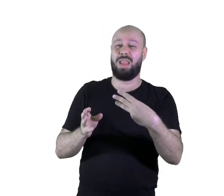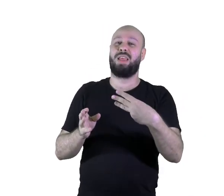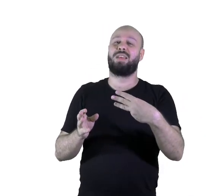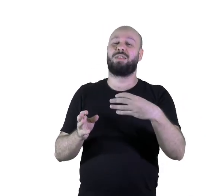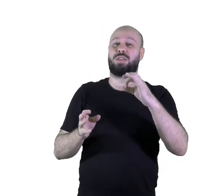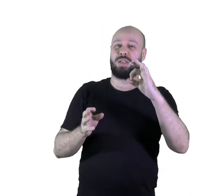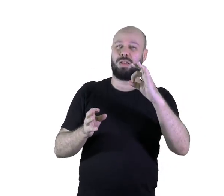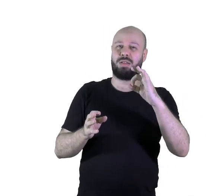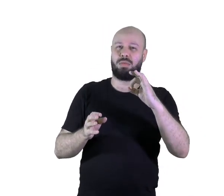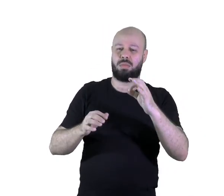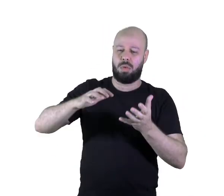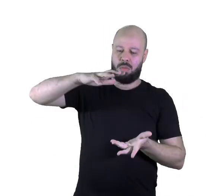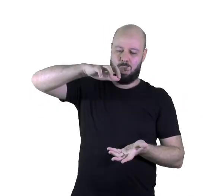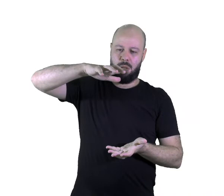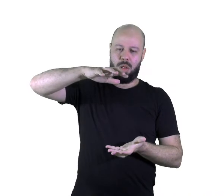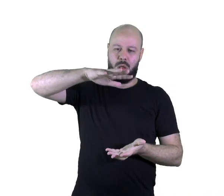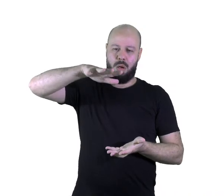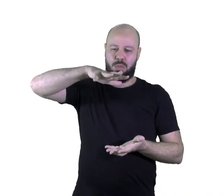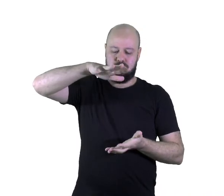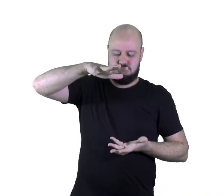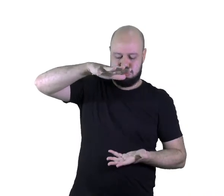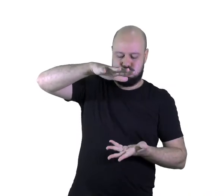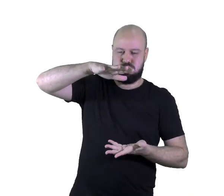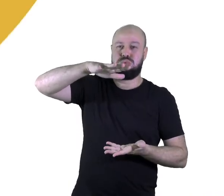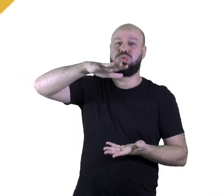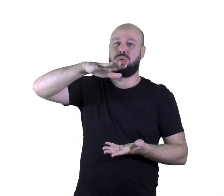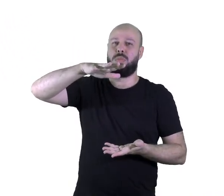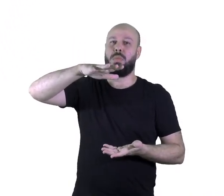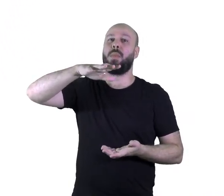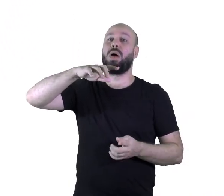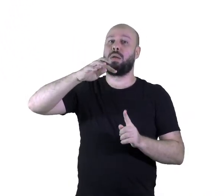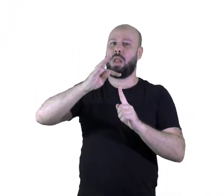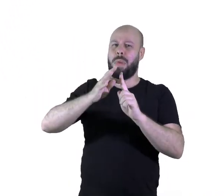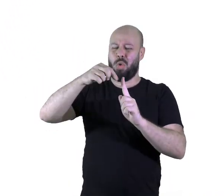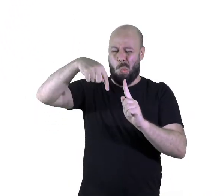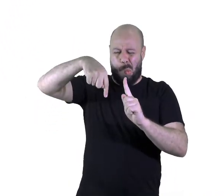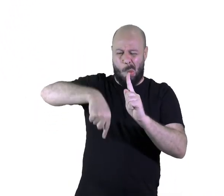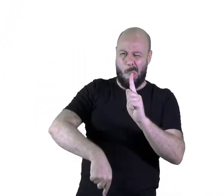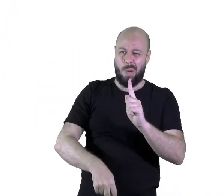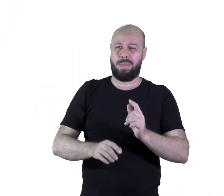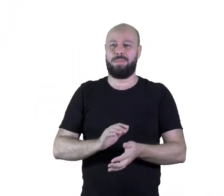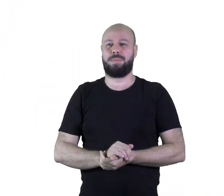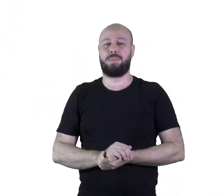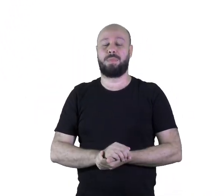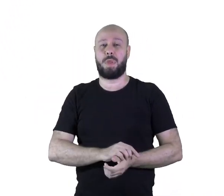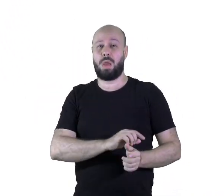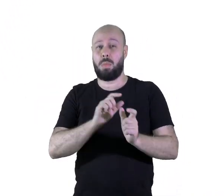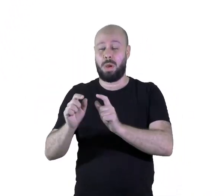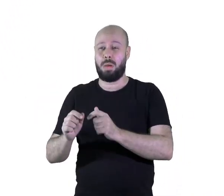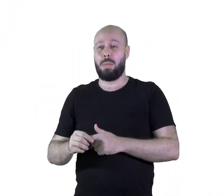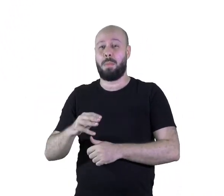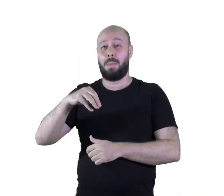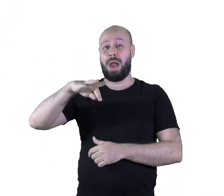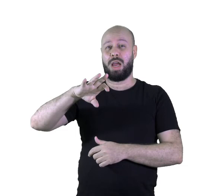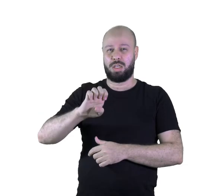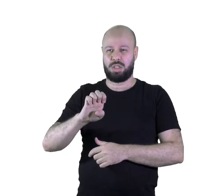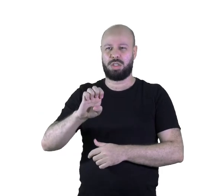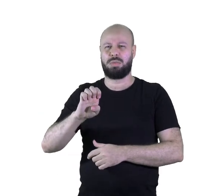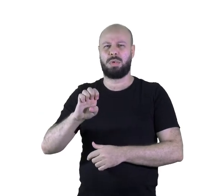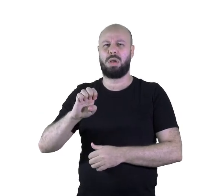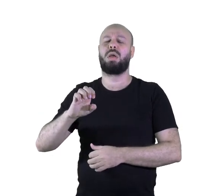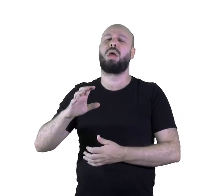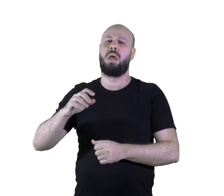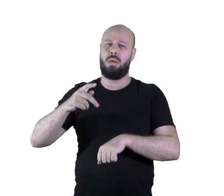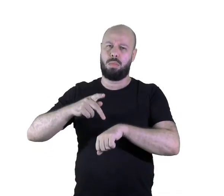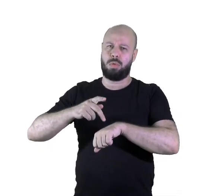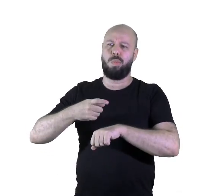eventos quando a temperatura chega a ser muito baixa. Nós temos Marte, que é outro planeta rochoso. Ele